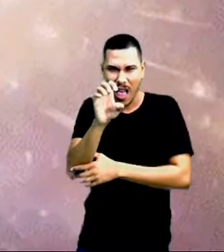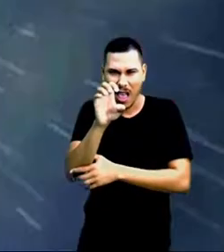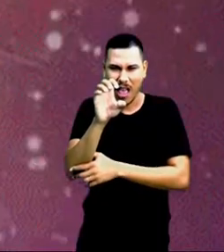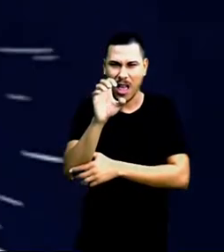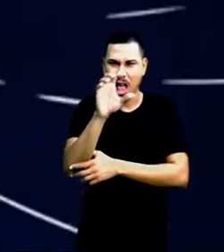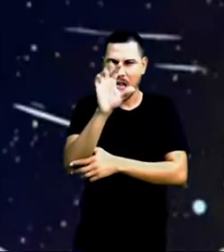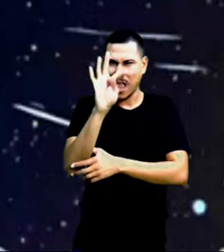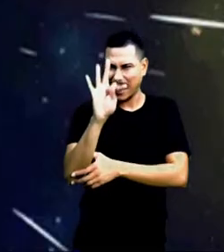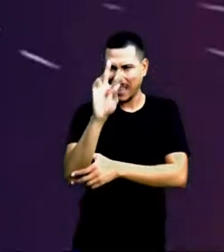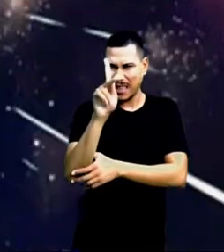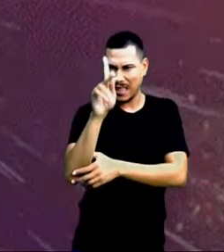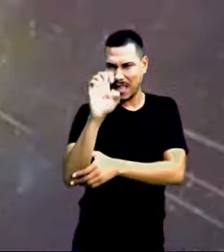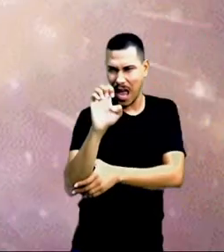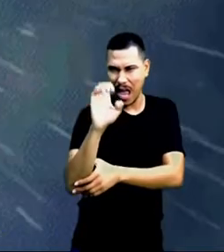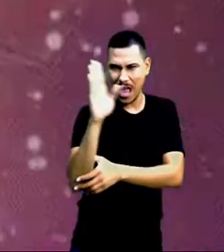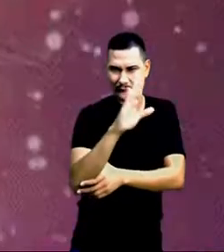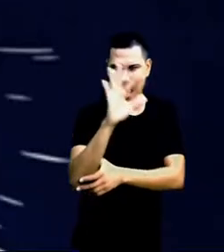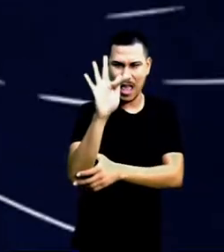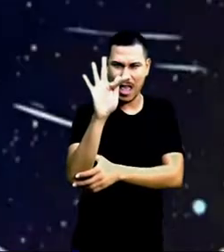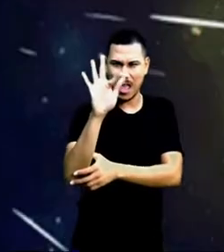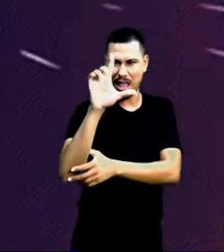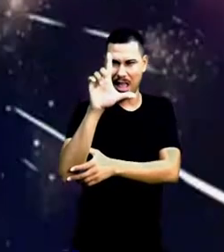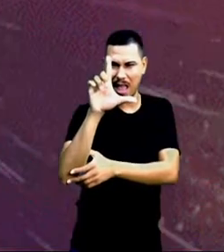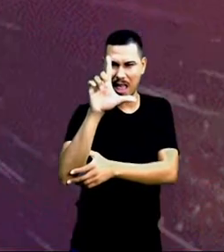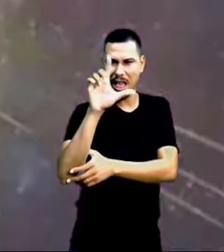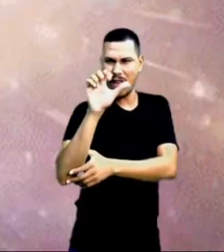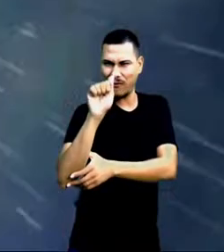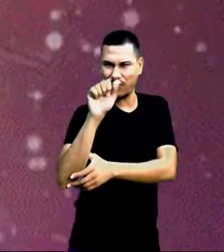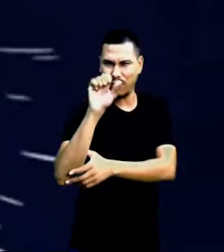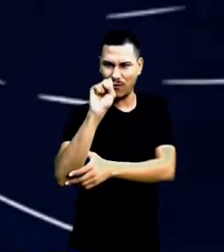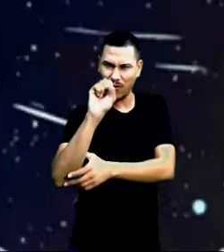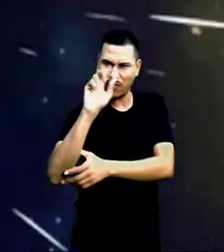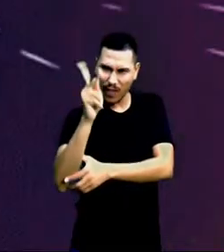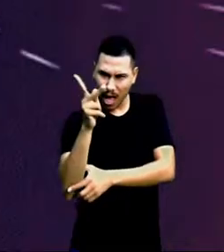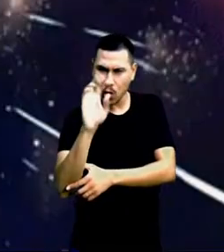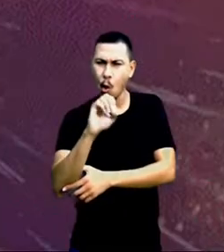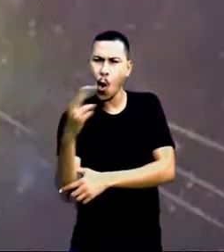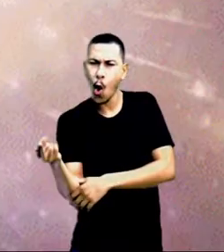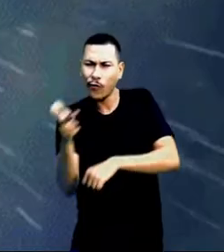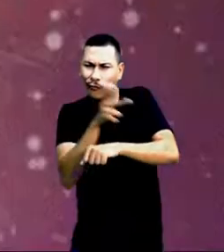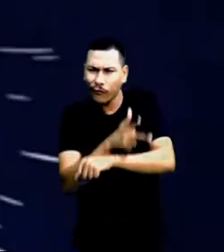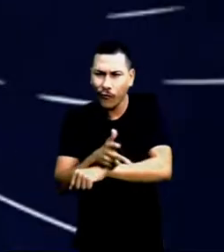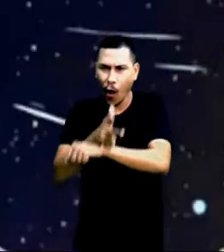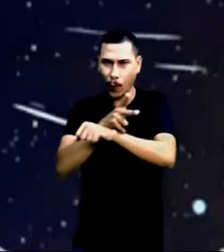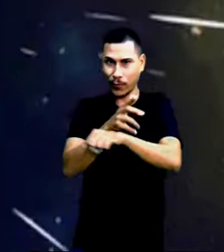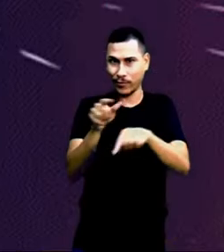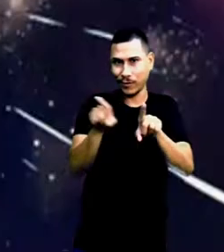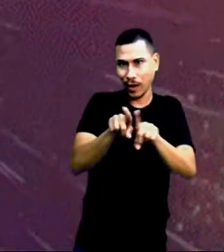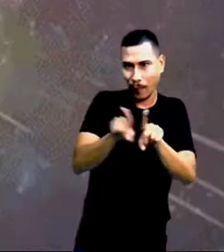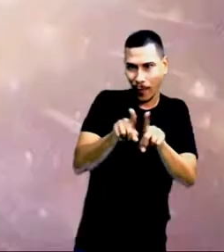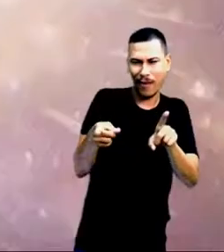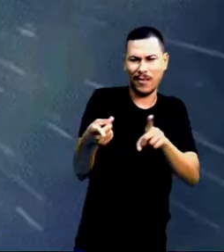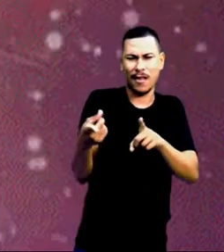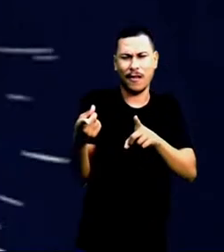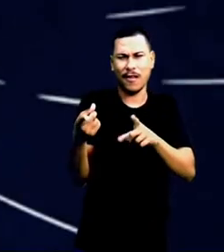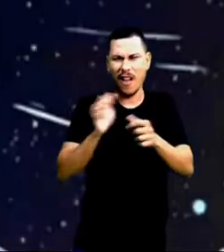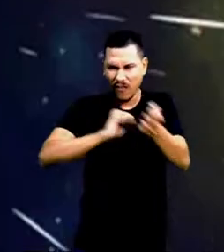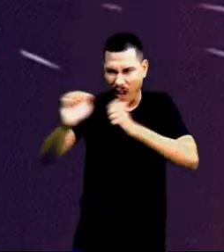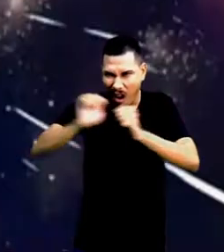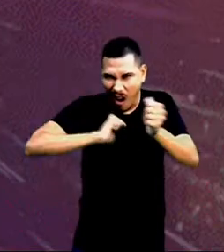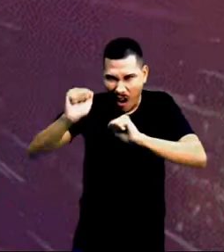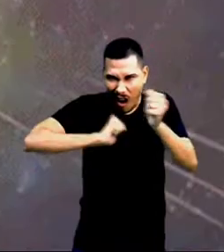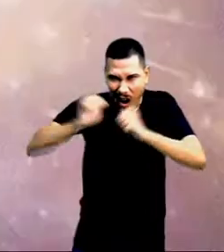até mesmo o filme O Que Seria a Velocidade da Luz, ou Superman? Olha aí,